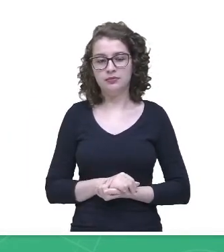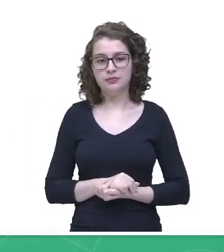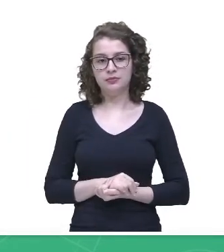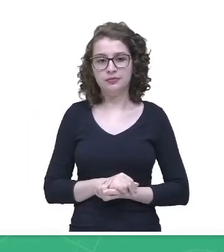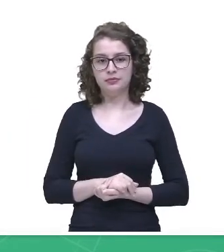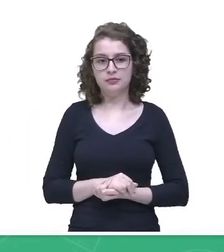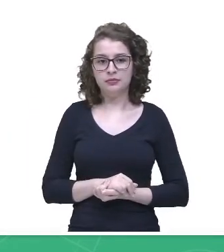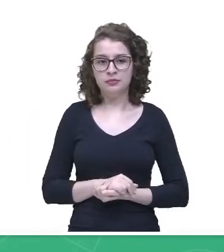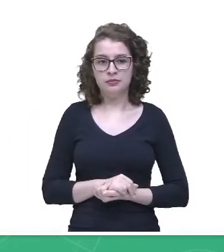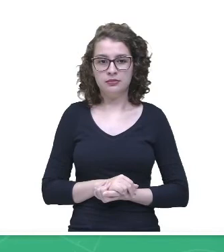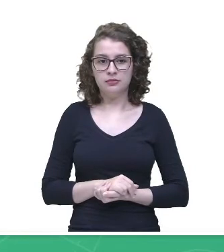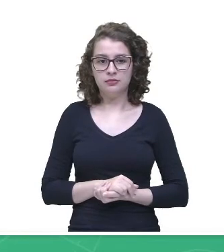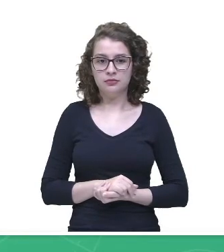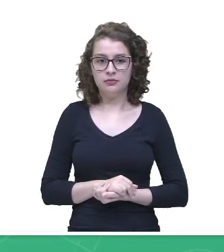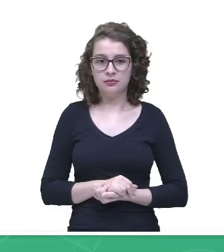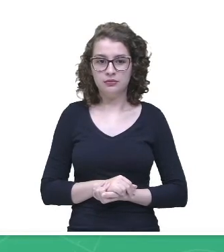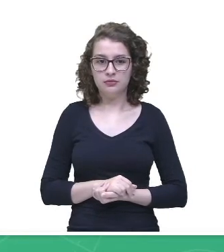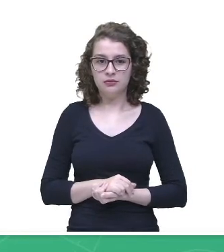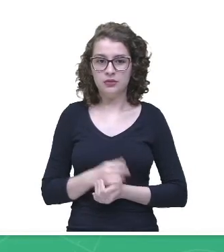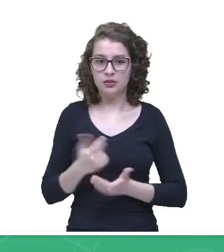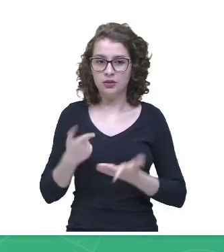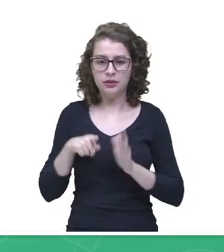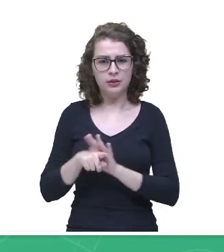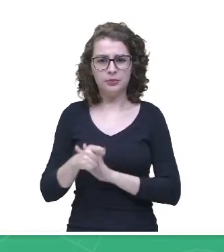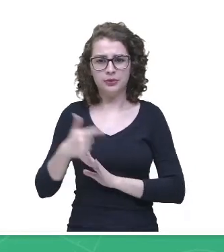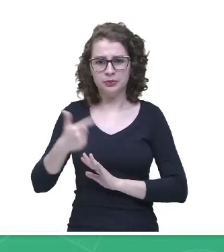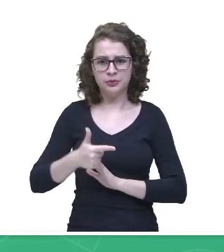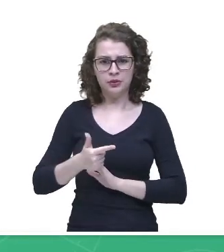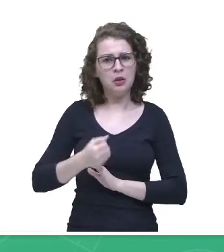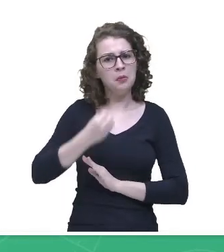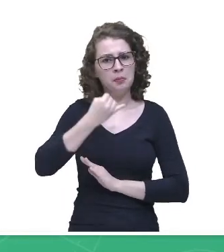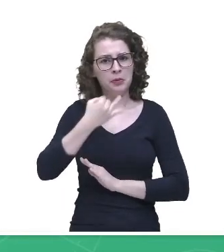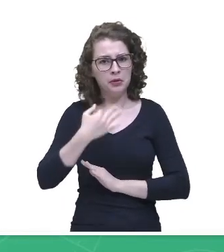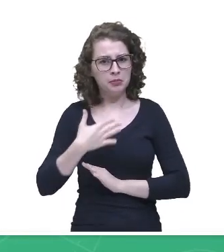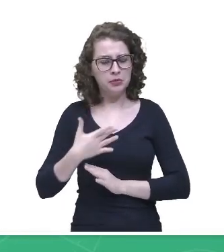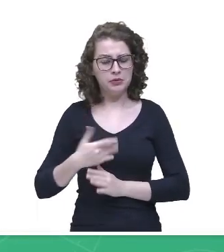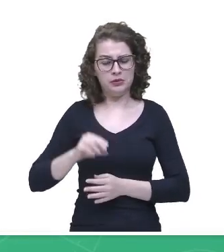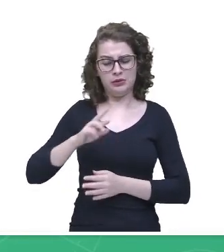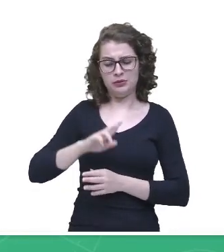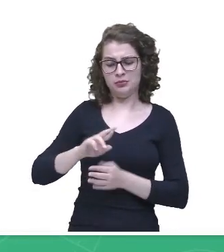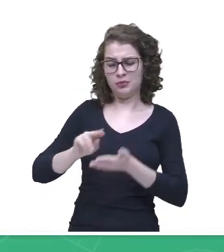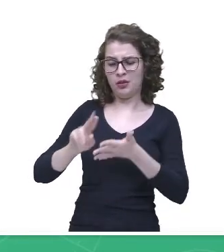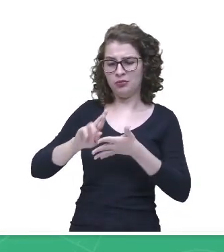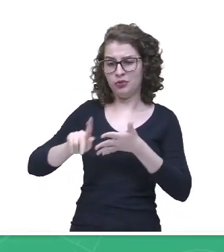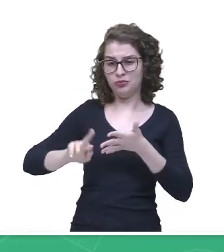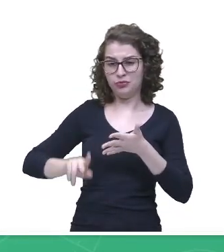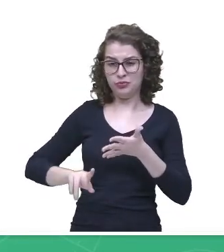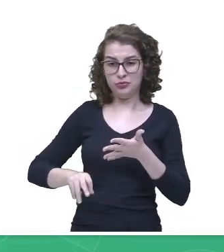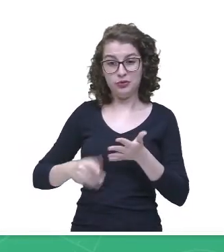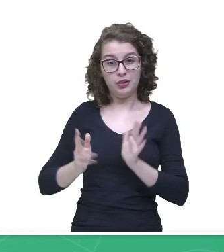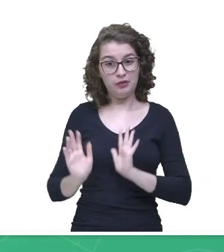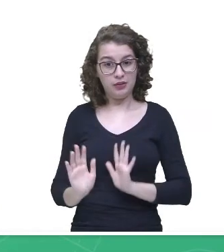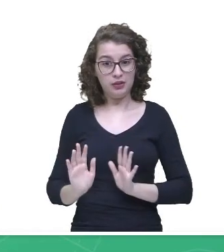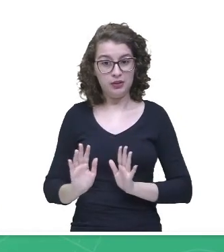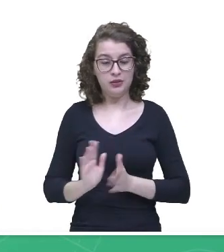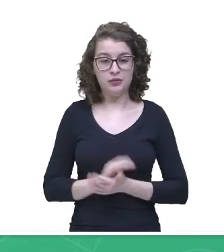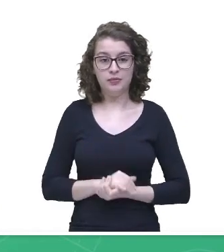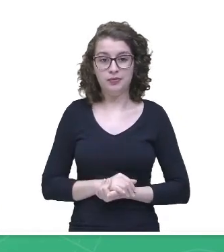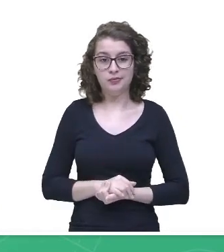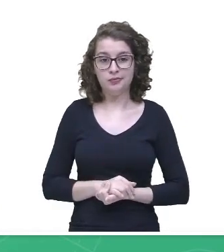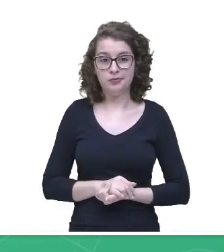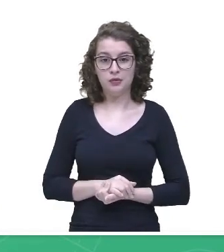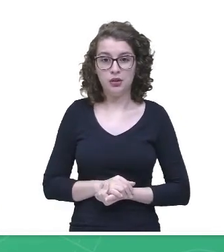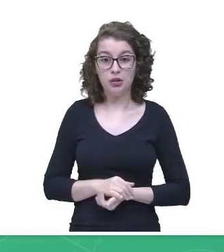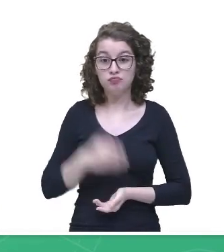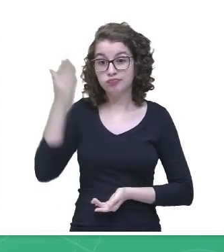algumas respostas ali na segunda questão, né? Que são diferentes. Não vi ninguém colocando ali a resposta da